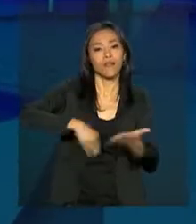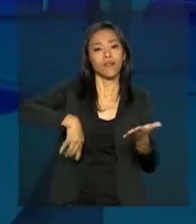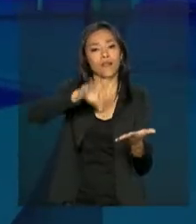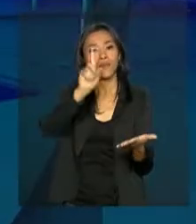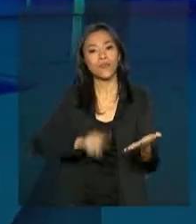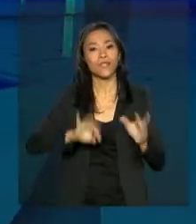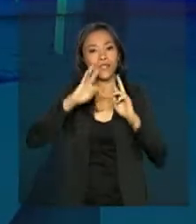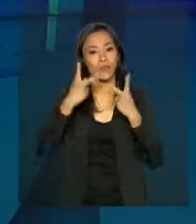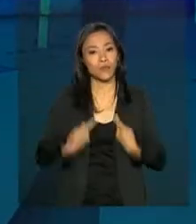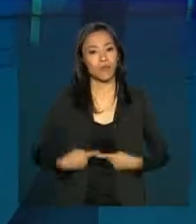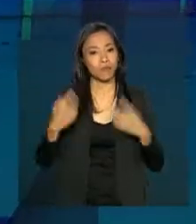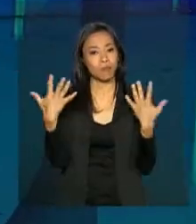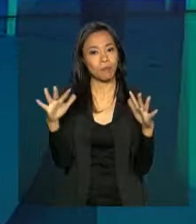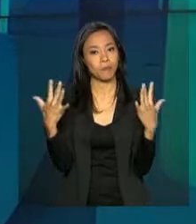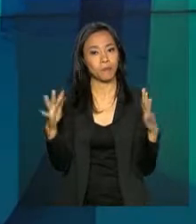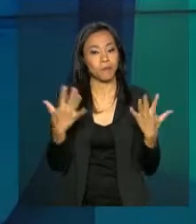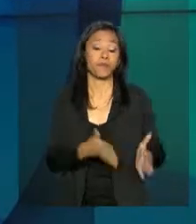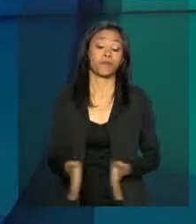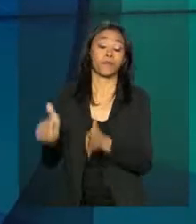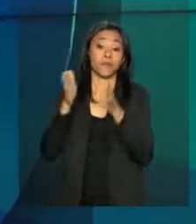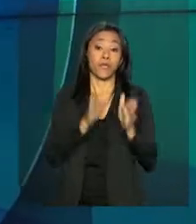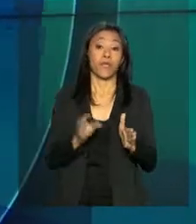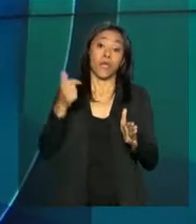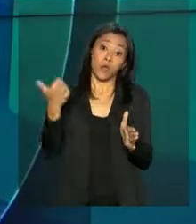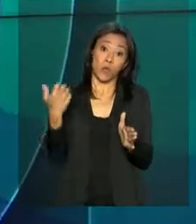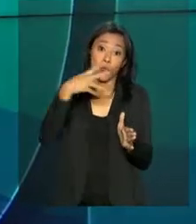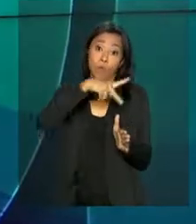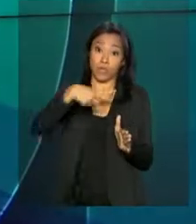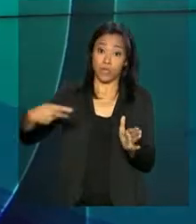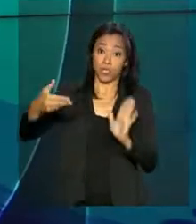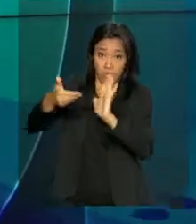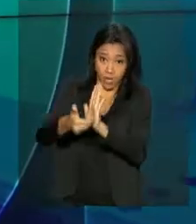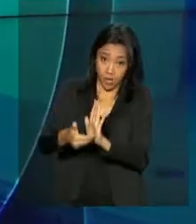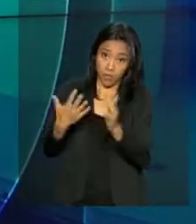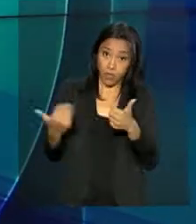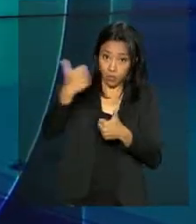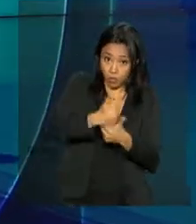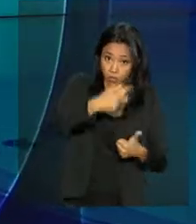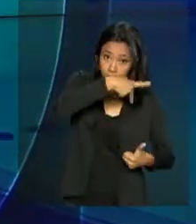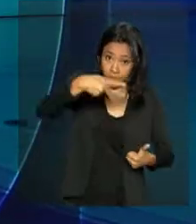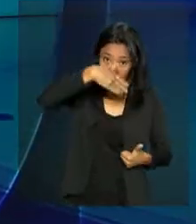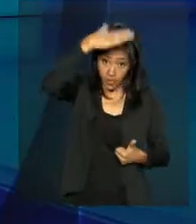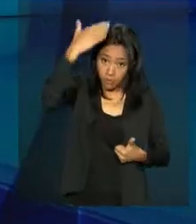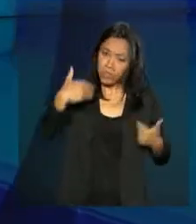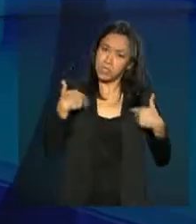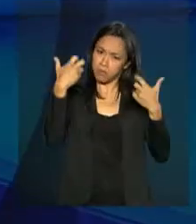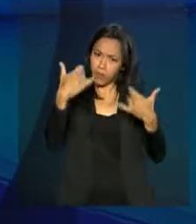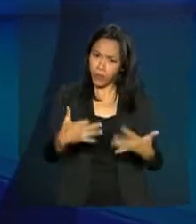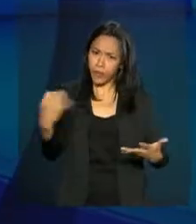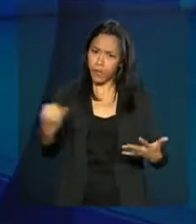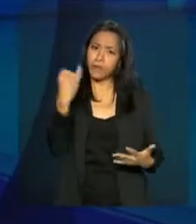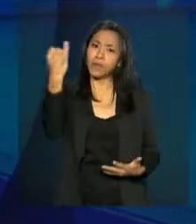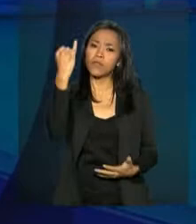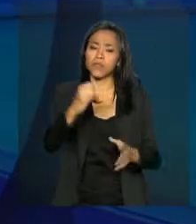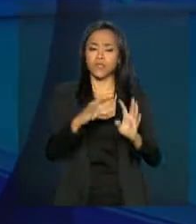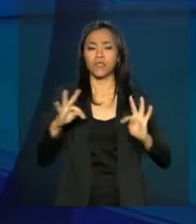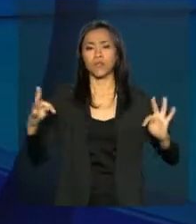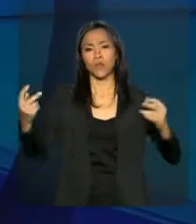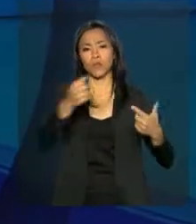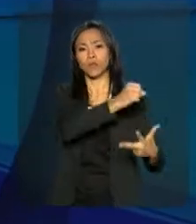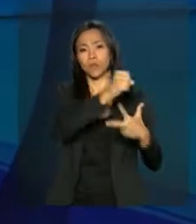presidente da república em exercício rodrigo maia participou dessa solenidade e afirmou a necessidade de todos os poderes